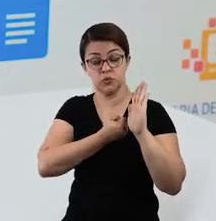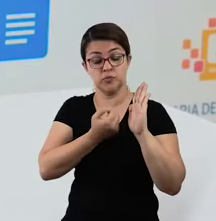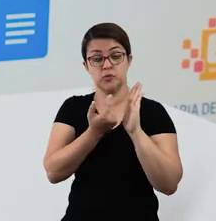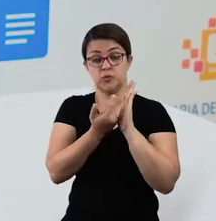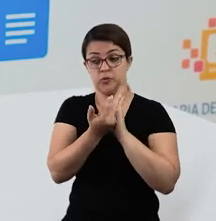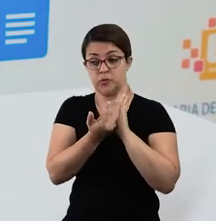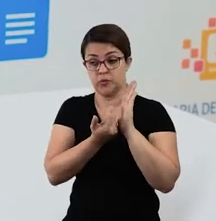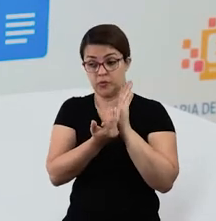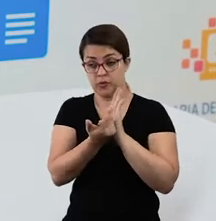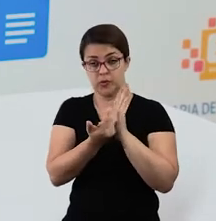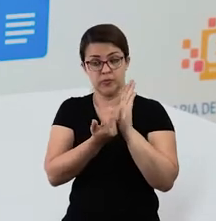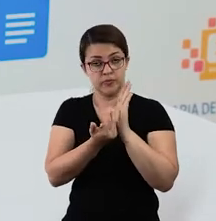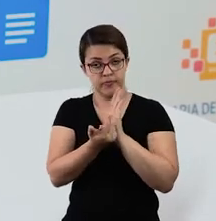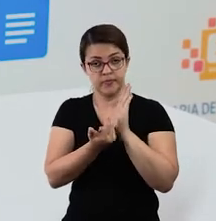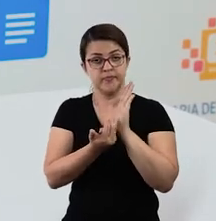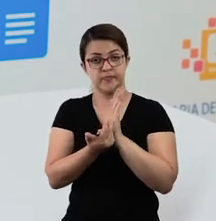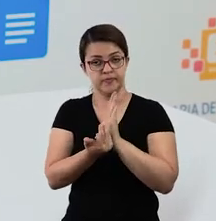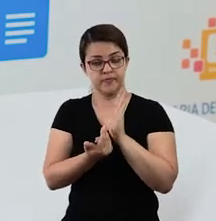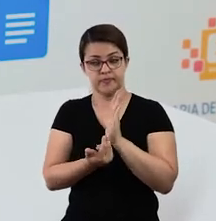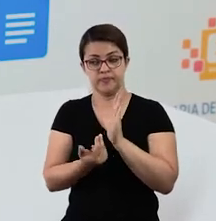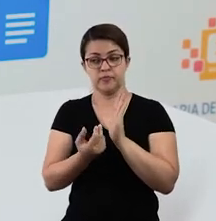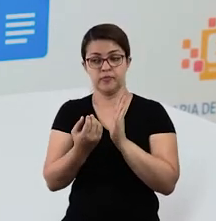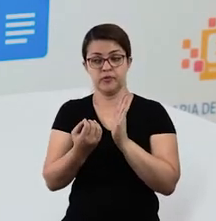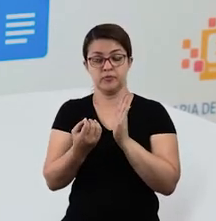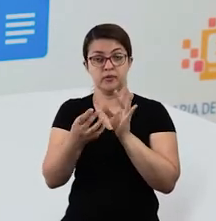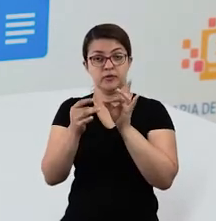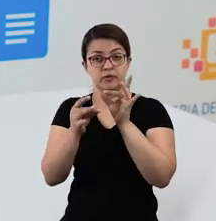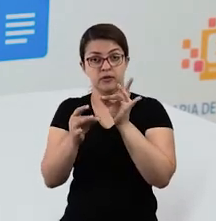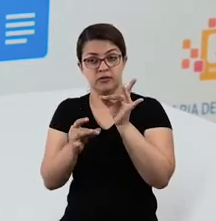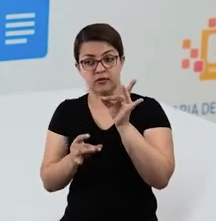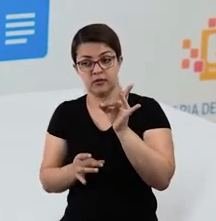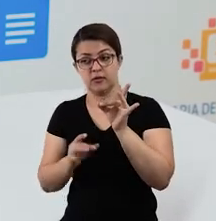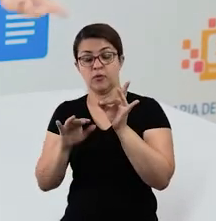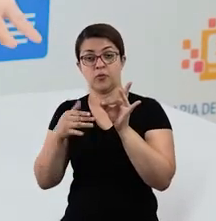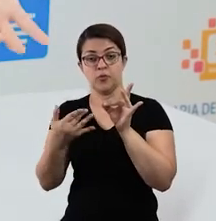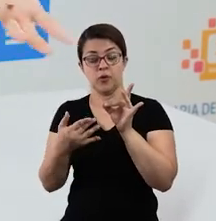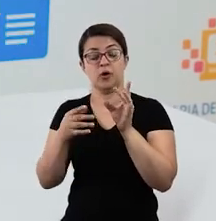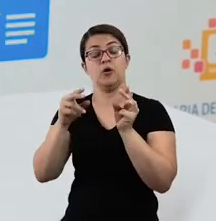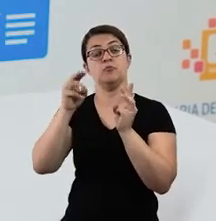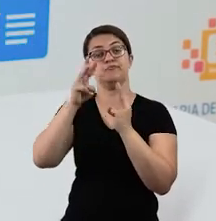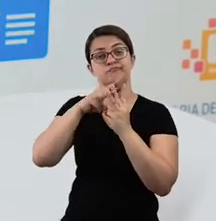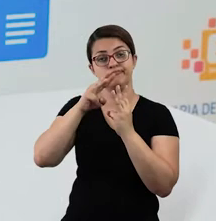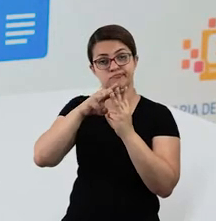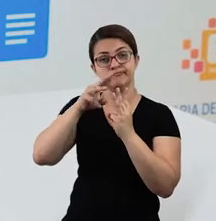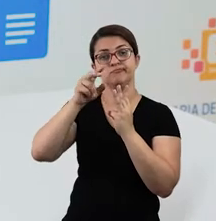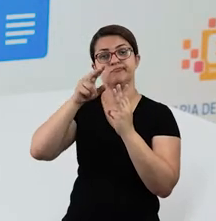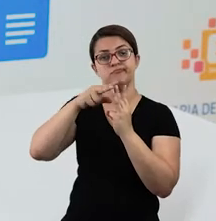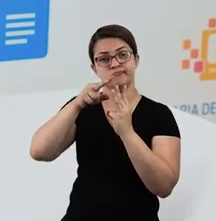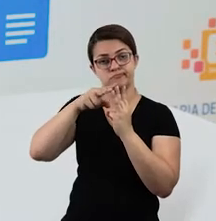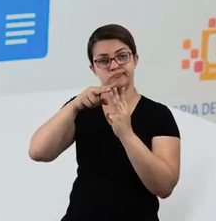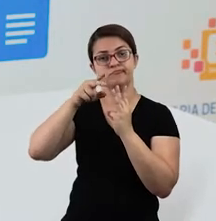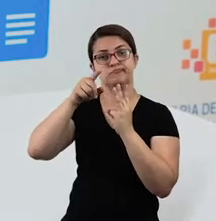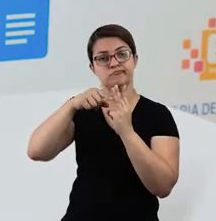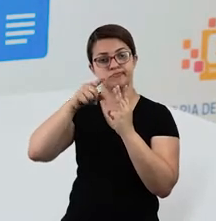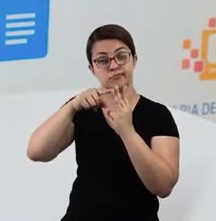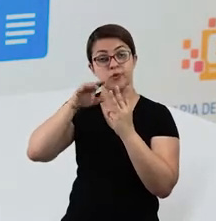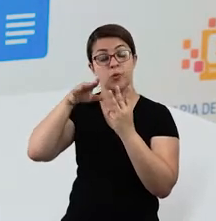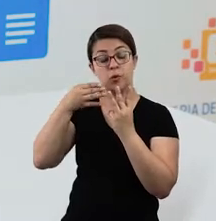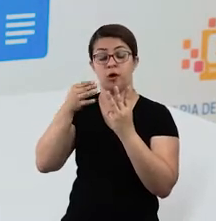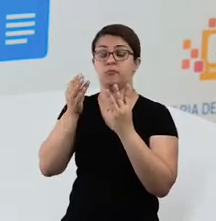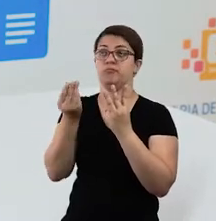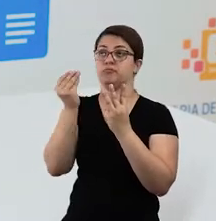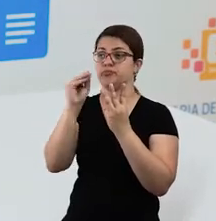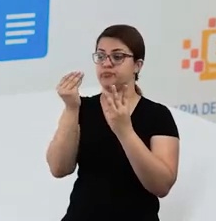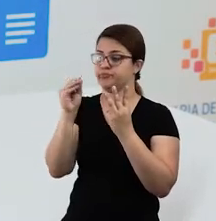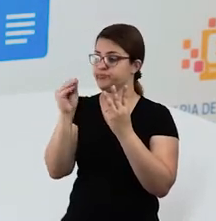colocar o valor posicional de cada um, vai descrever quais são centenas, quais são dezenas, quais são unidades. E